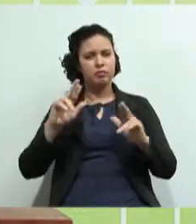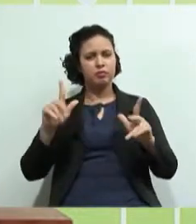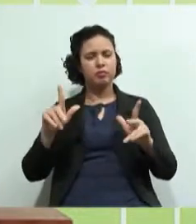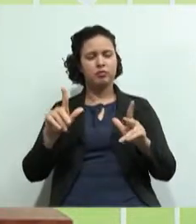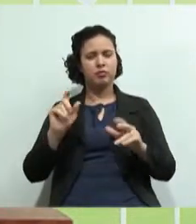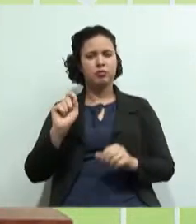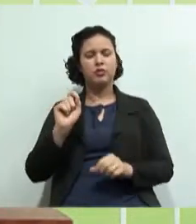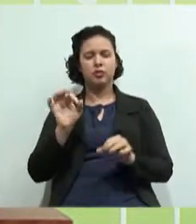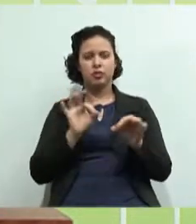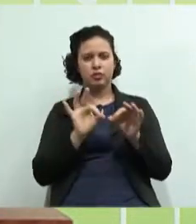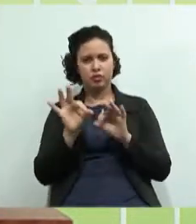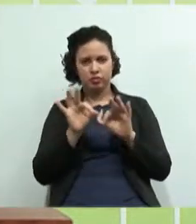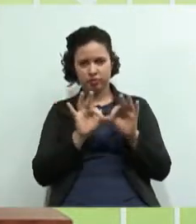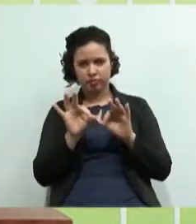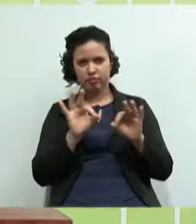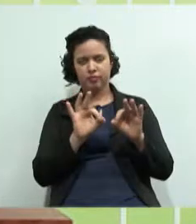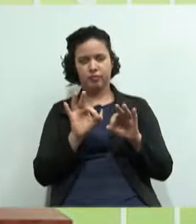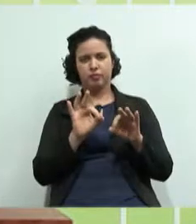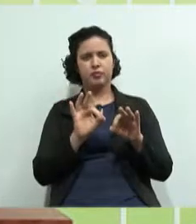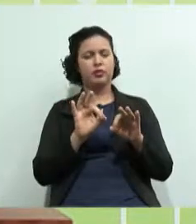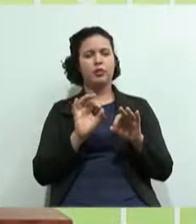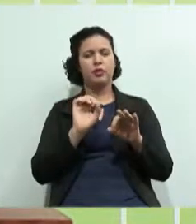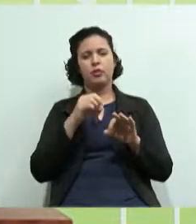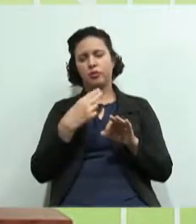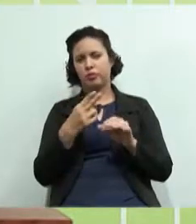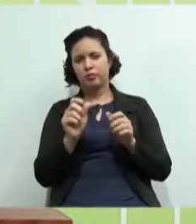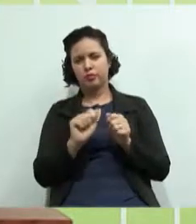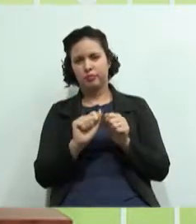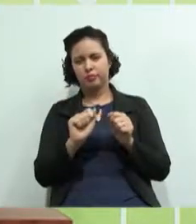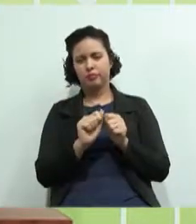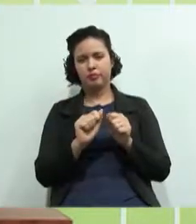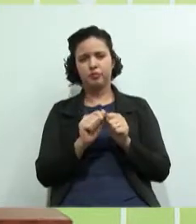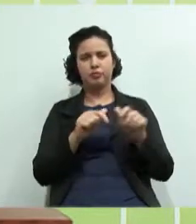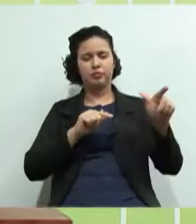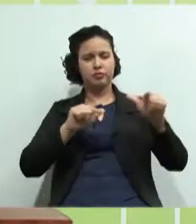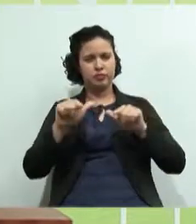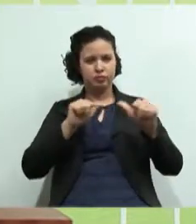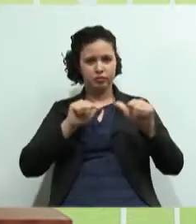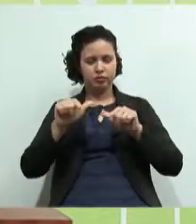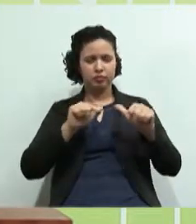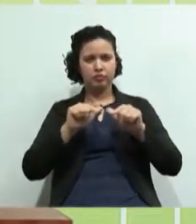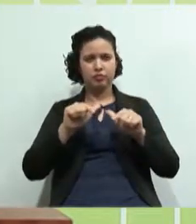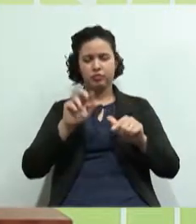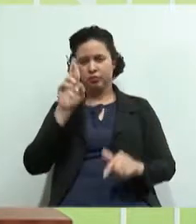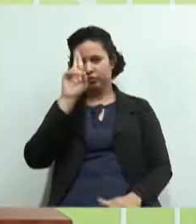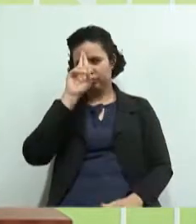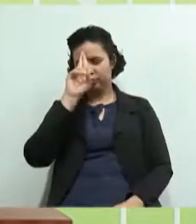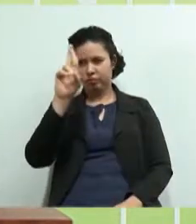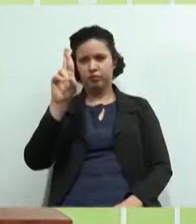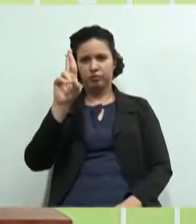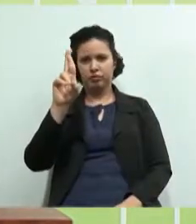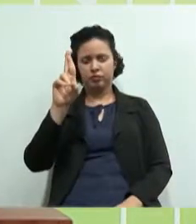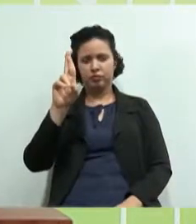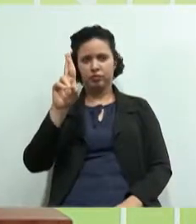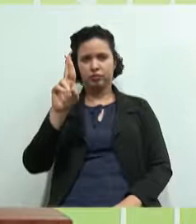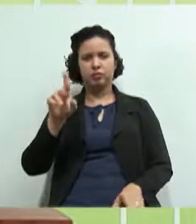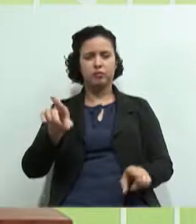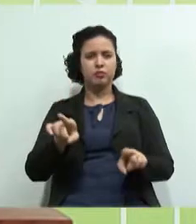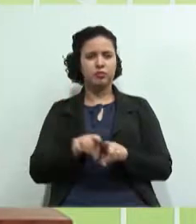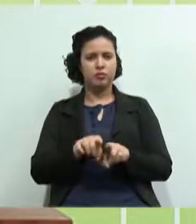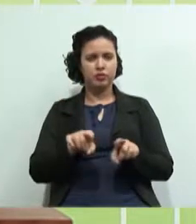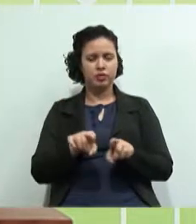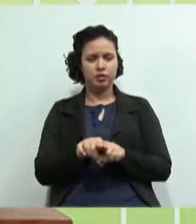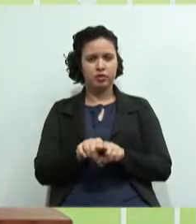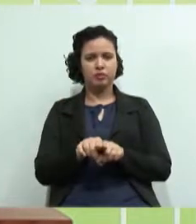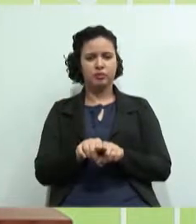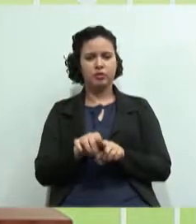que organizar ou realizar determinado tipo de trabalho que o seu chefe executivo lhe passou. E é claro, ela,